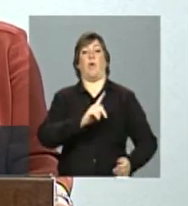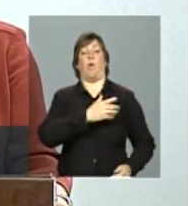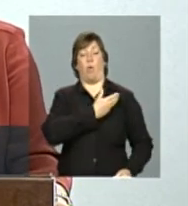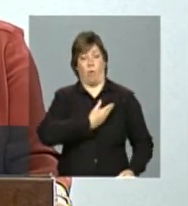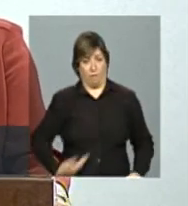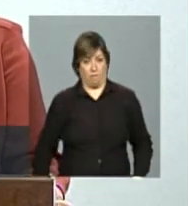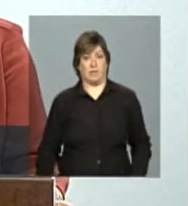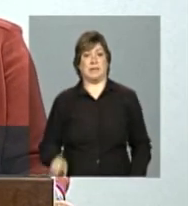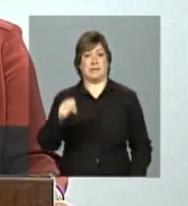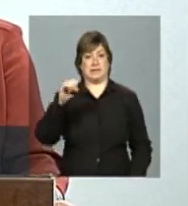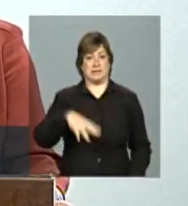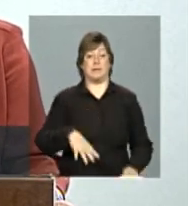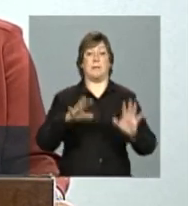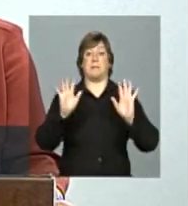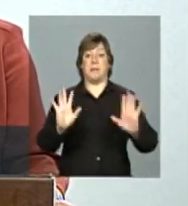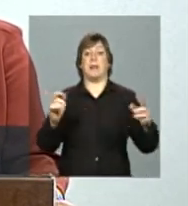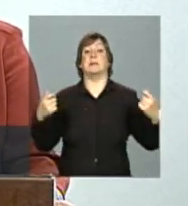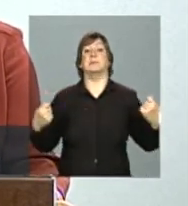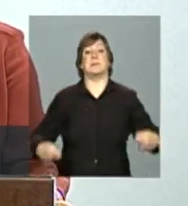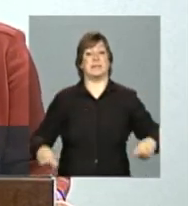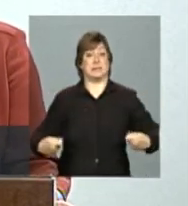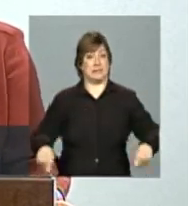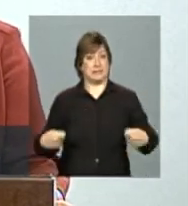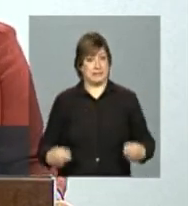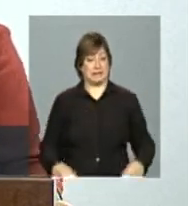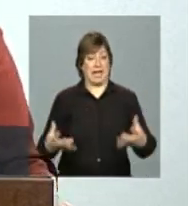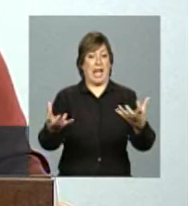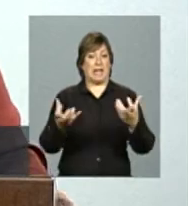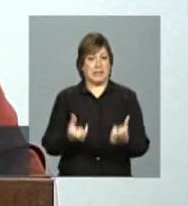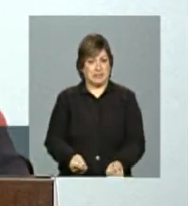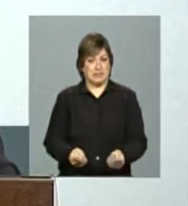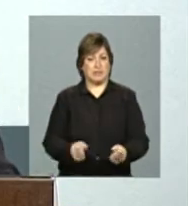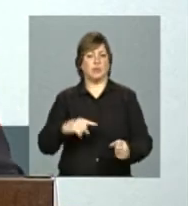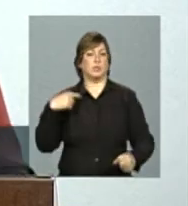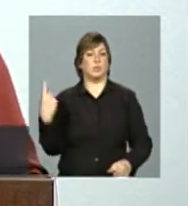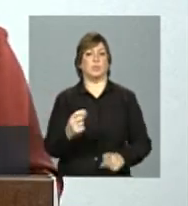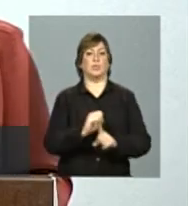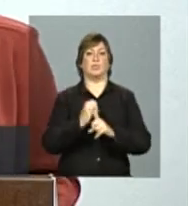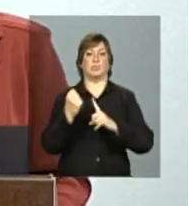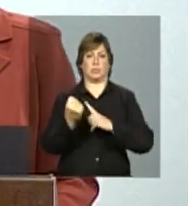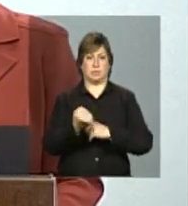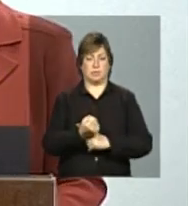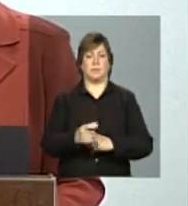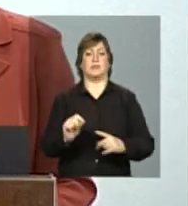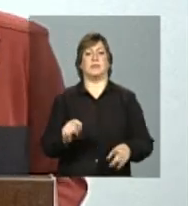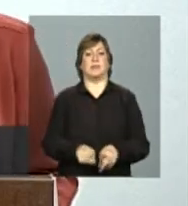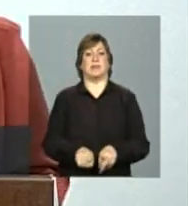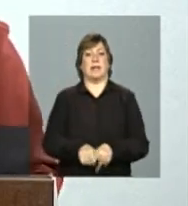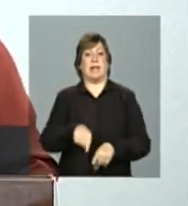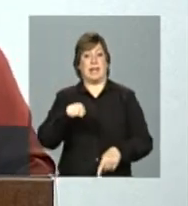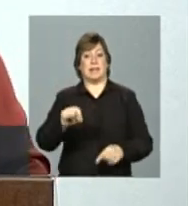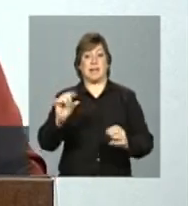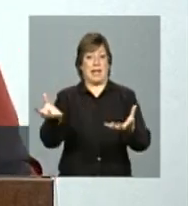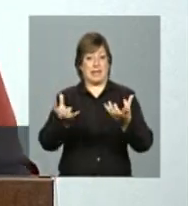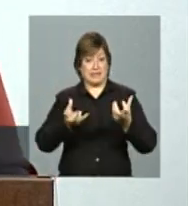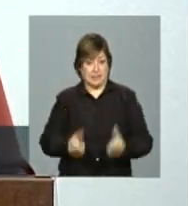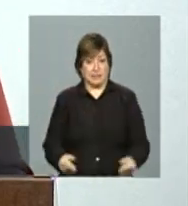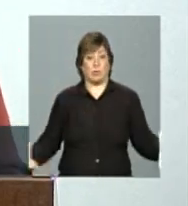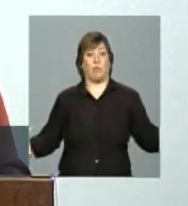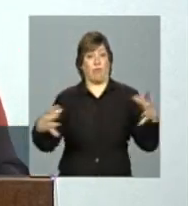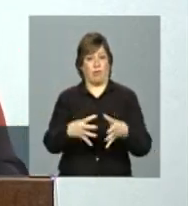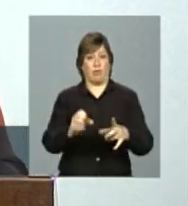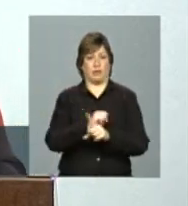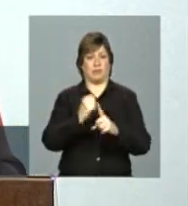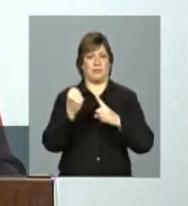também precisa da Adesão da sociedade e que essa adesão se traduzem